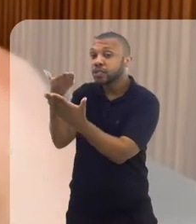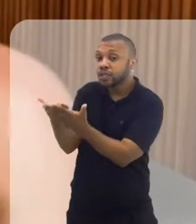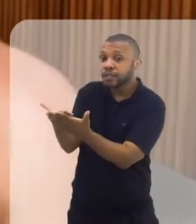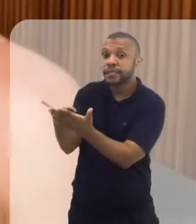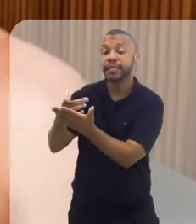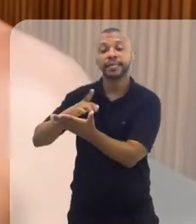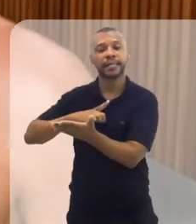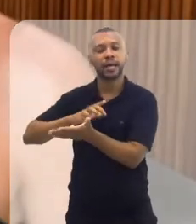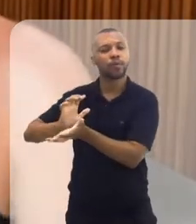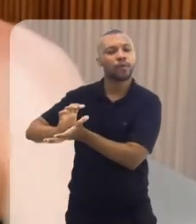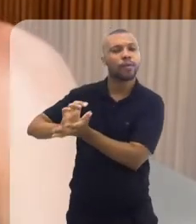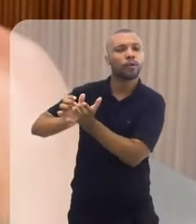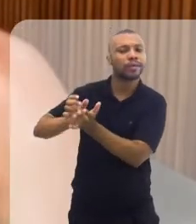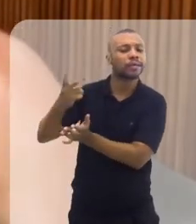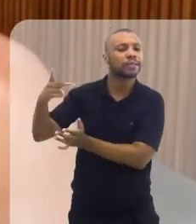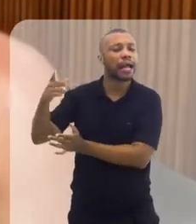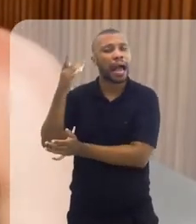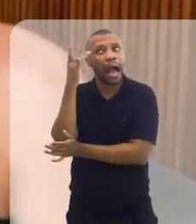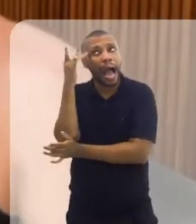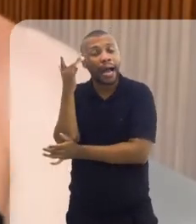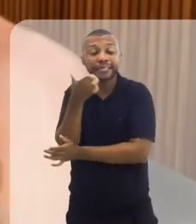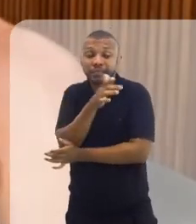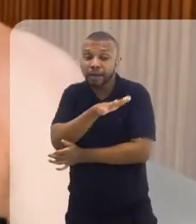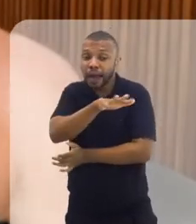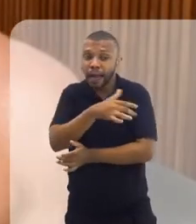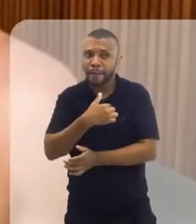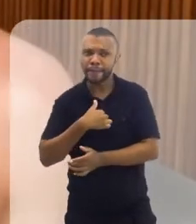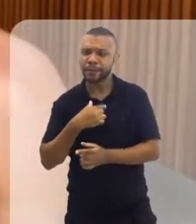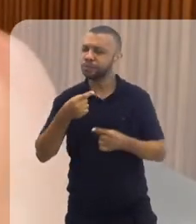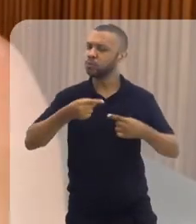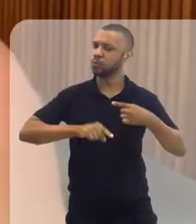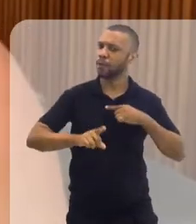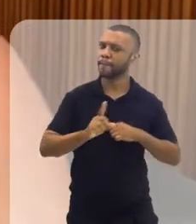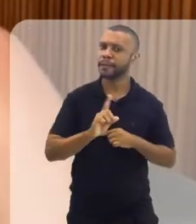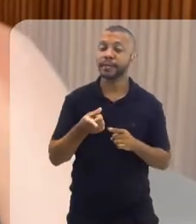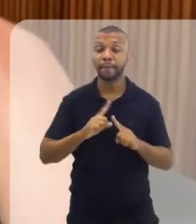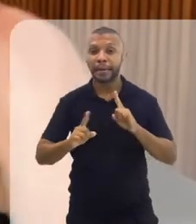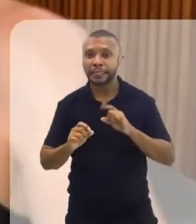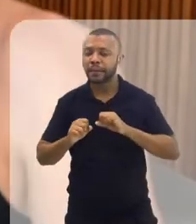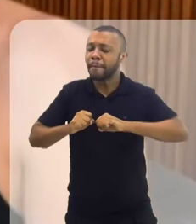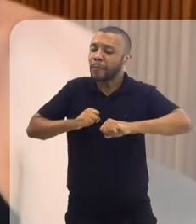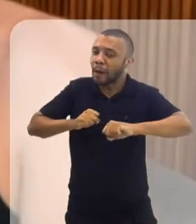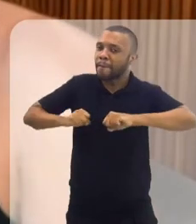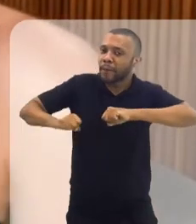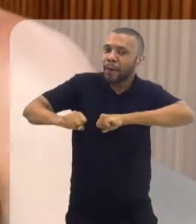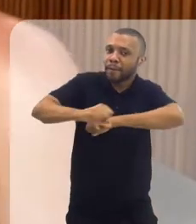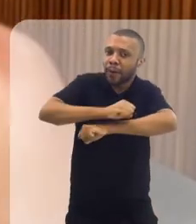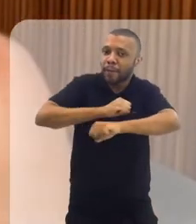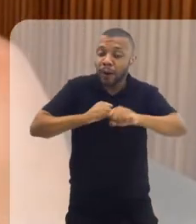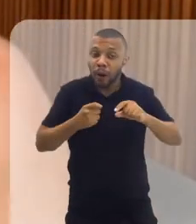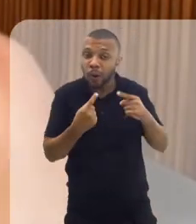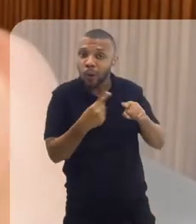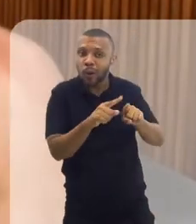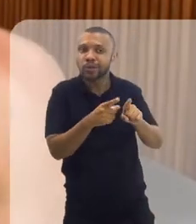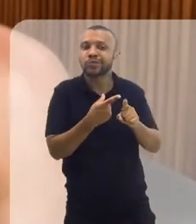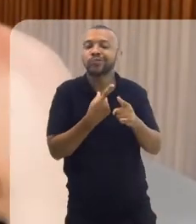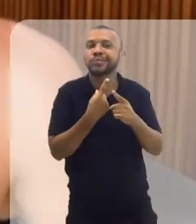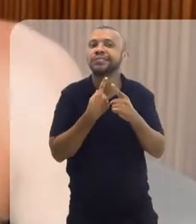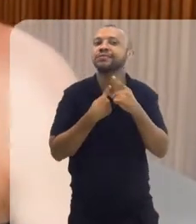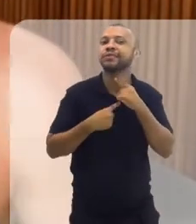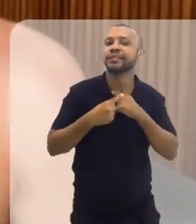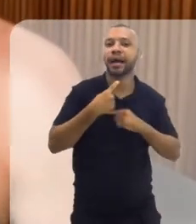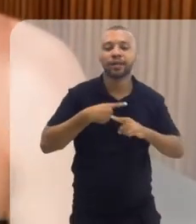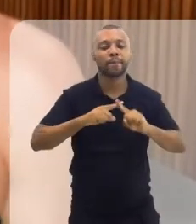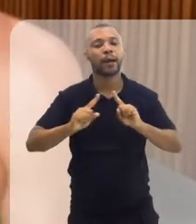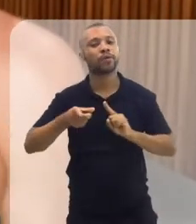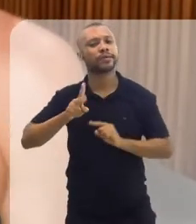as crenças dele, que tem os preconceitos dele, acha que não é o um mundo para mim. Mas aí aquela luta contra os próprios desejos. Mas